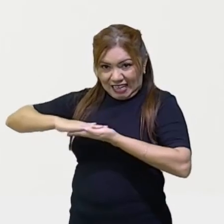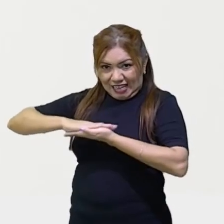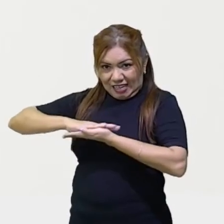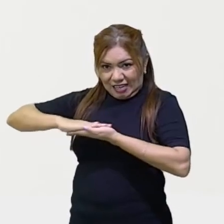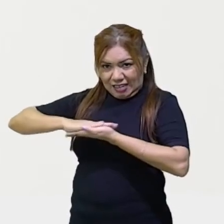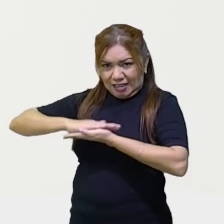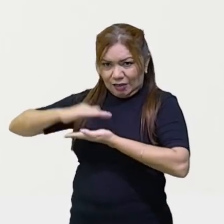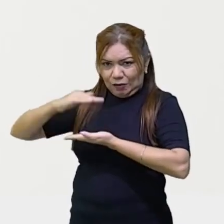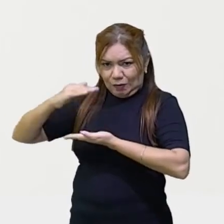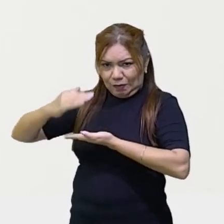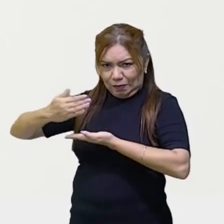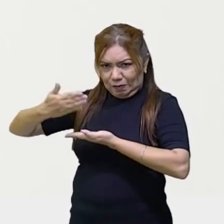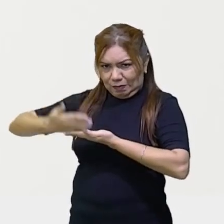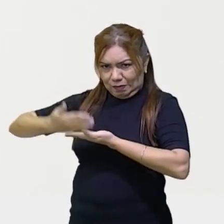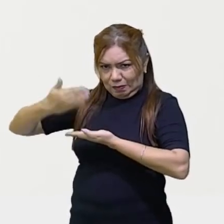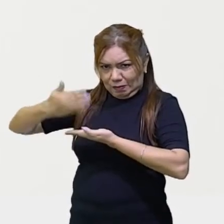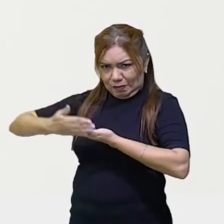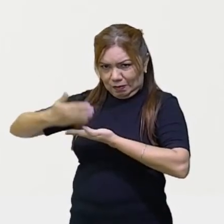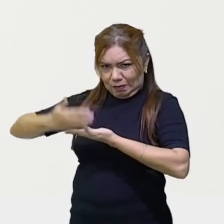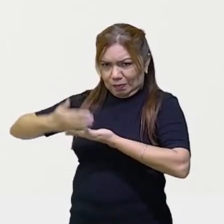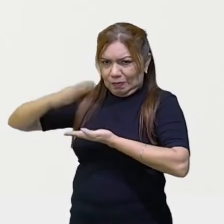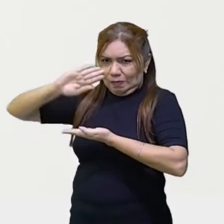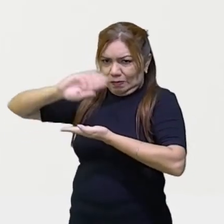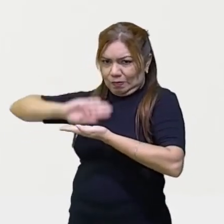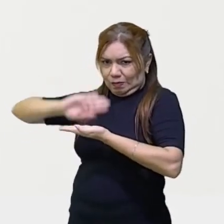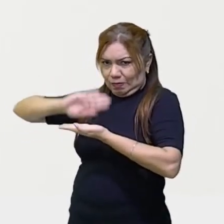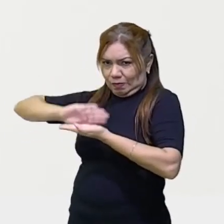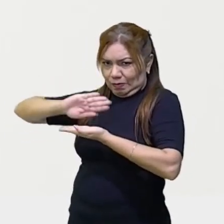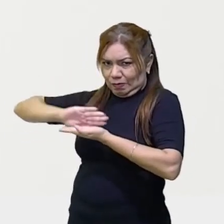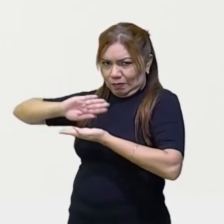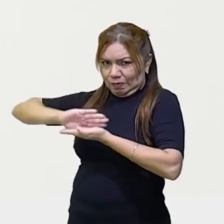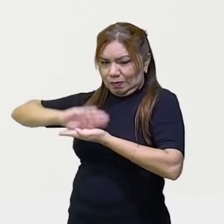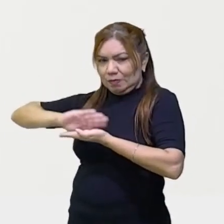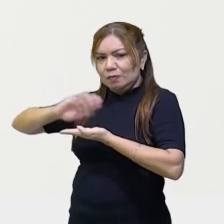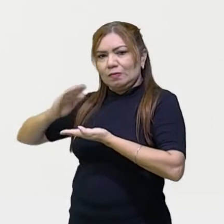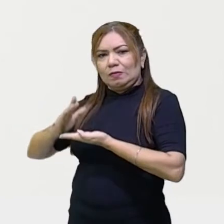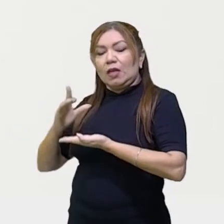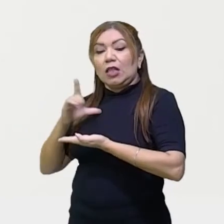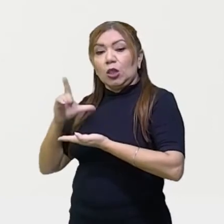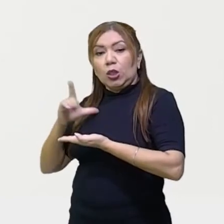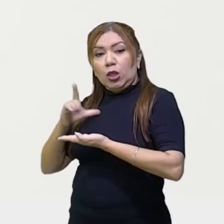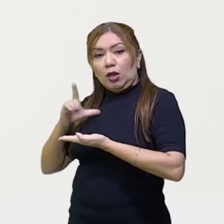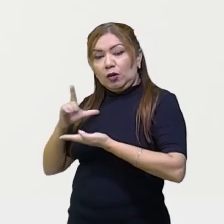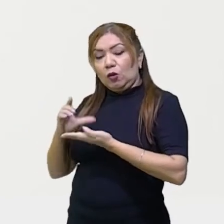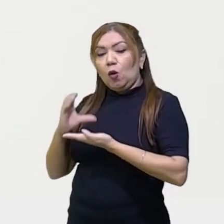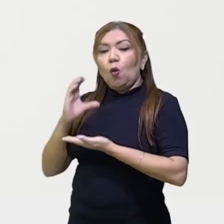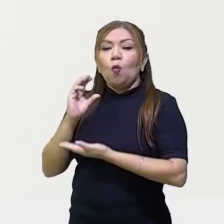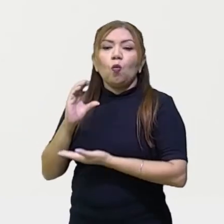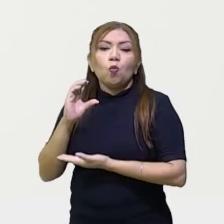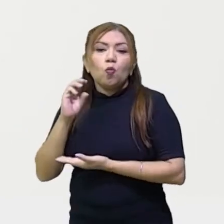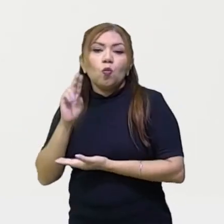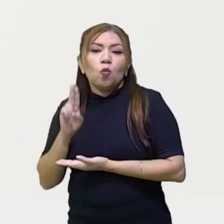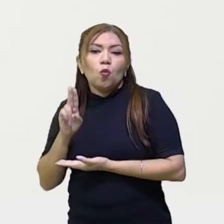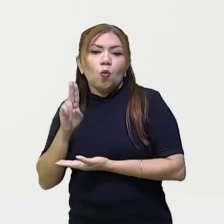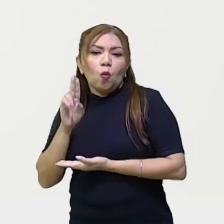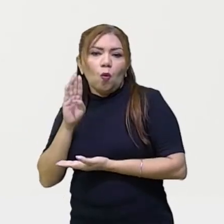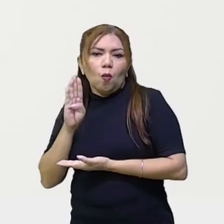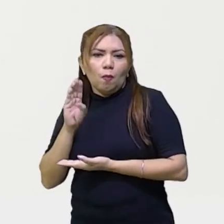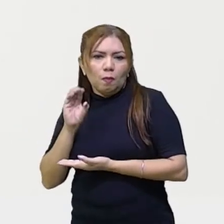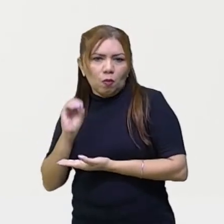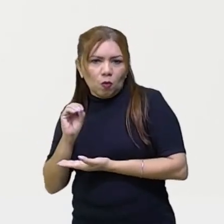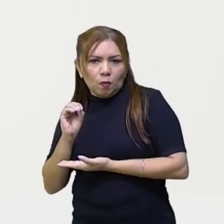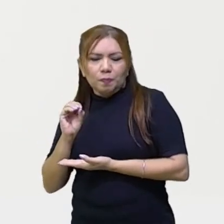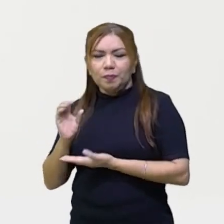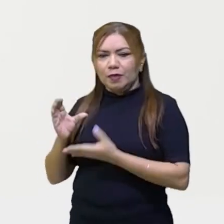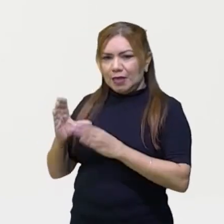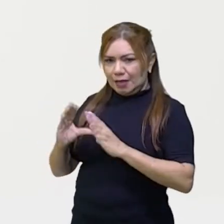poliedros eu tenho aqui mostrando a diferença Cubo Eu tenho uma pirâmide de base quadrada eu tenho uma pirâmide de base pentagonal